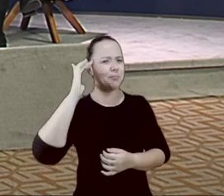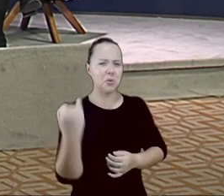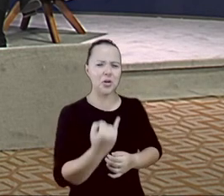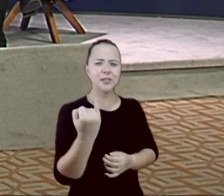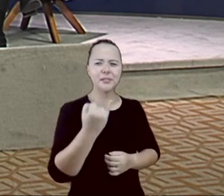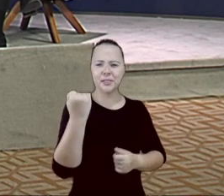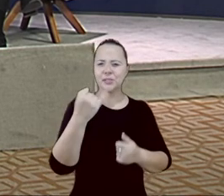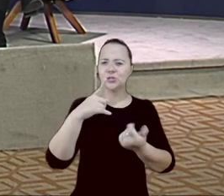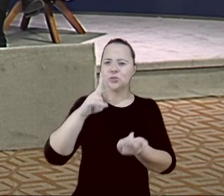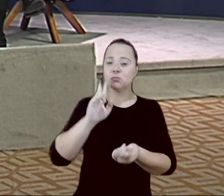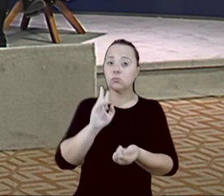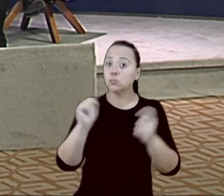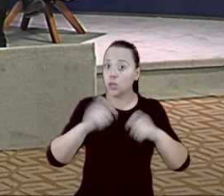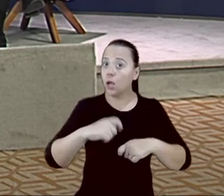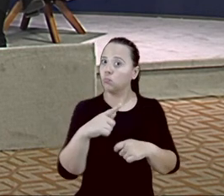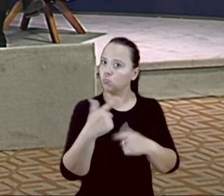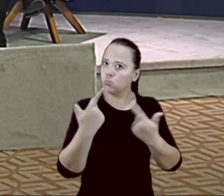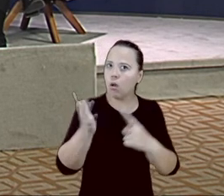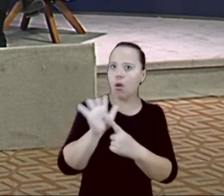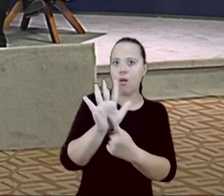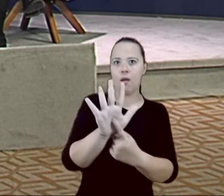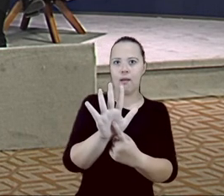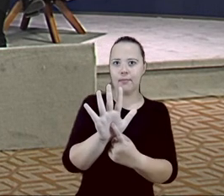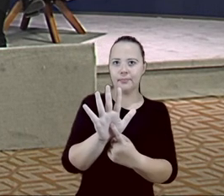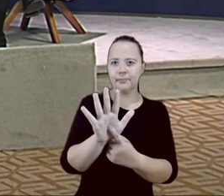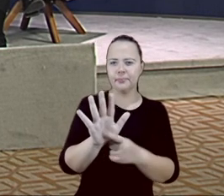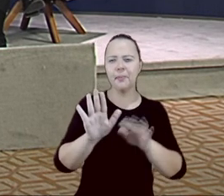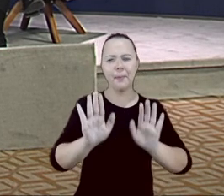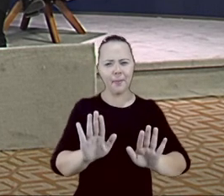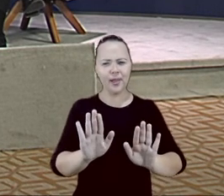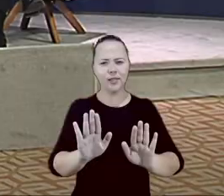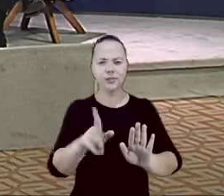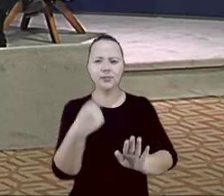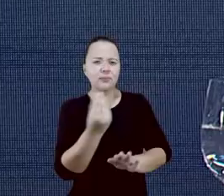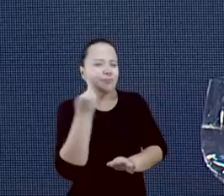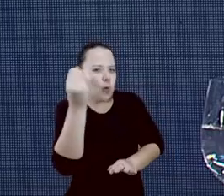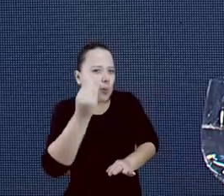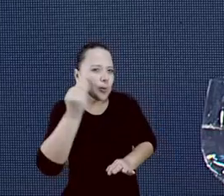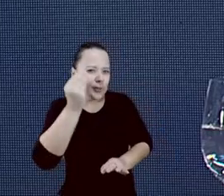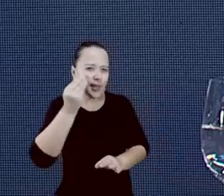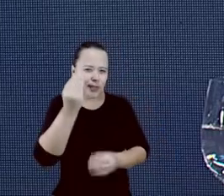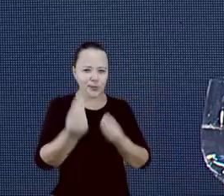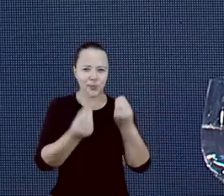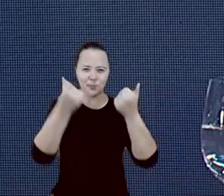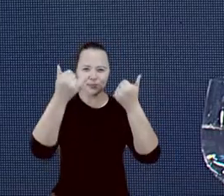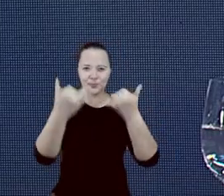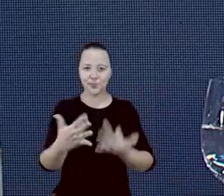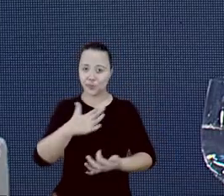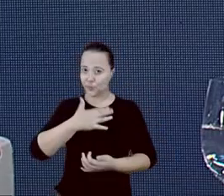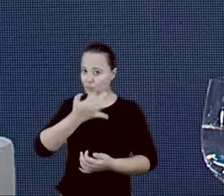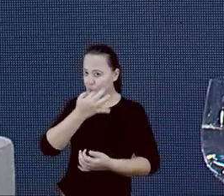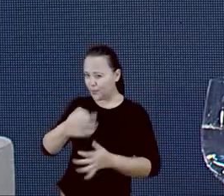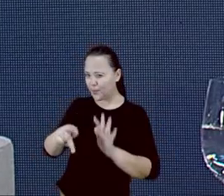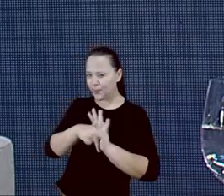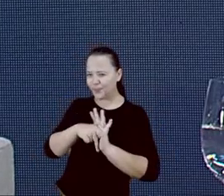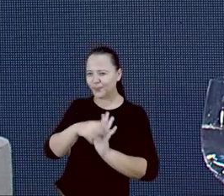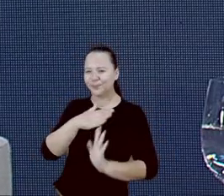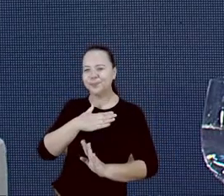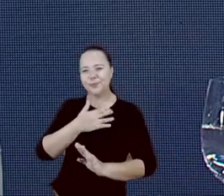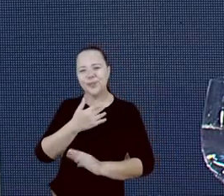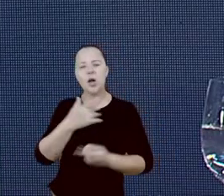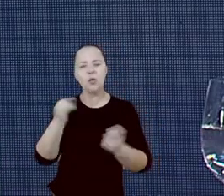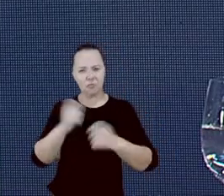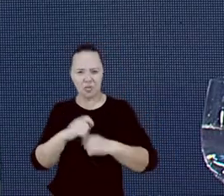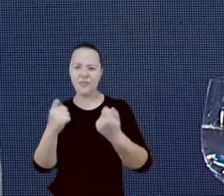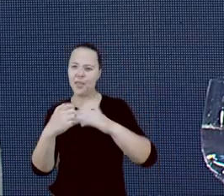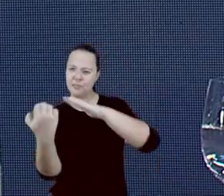e acaba trazendo à tona agora com relação às oportunidades eu vejo o mercado hoje a abertura diz